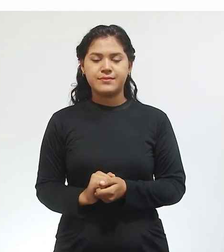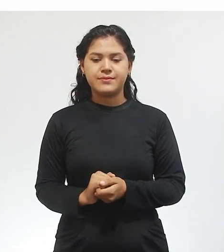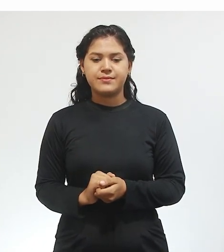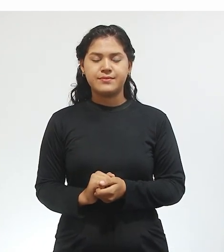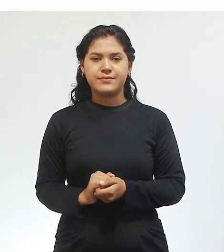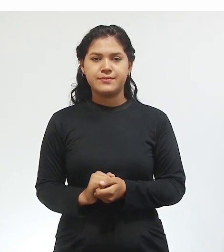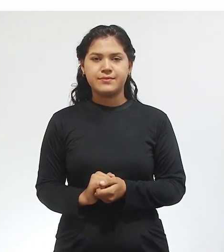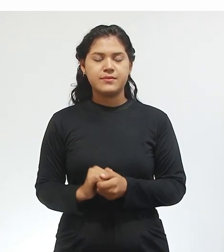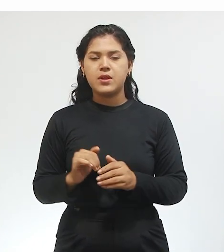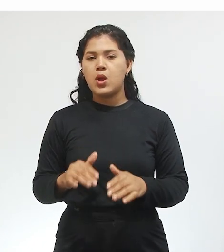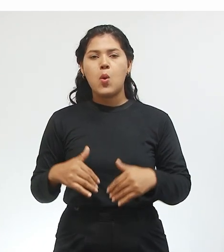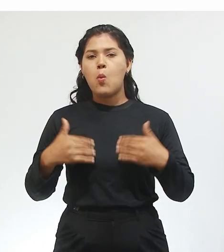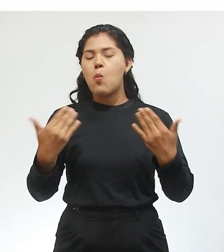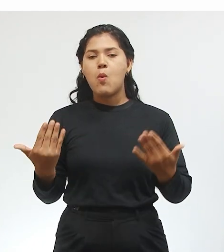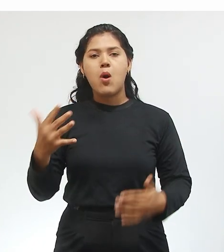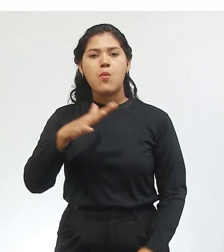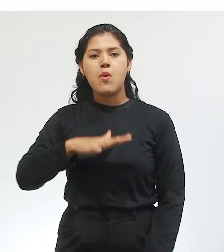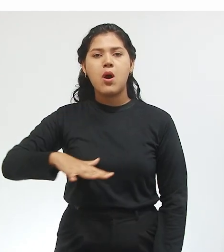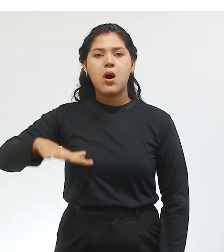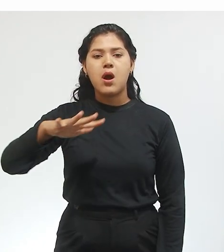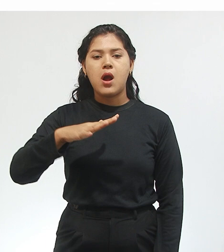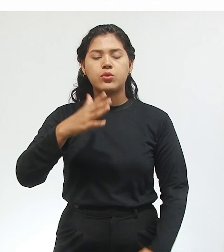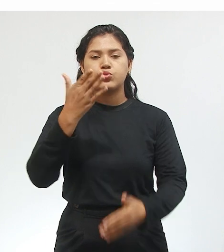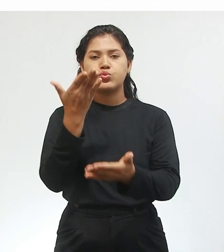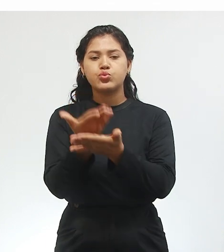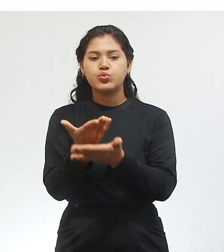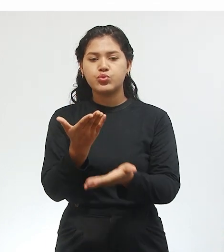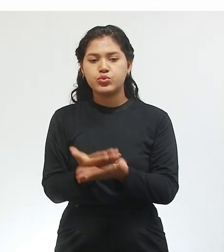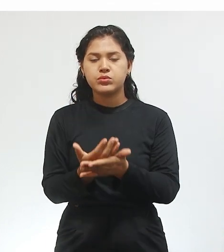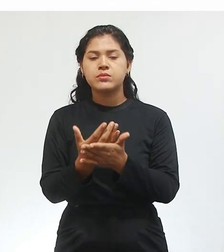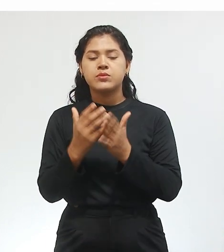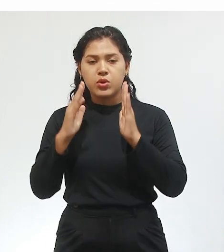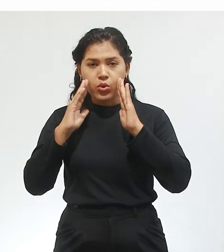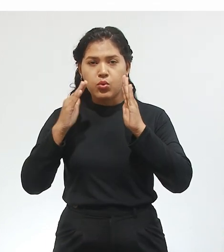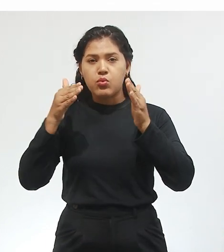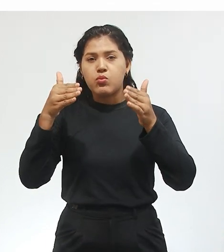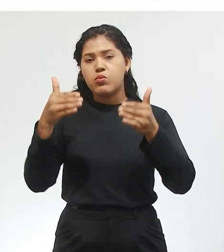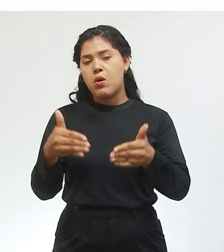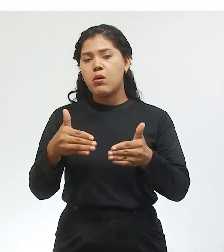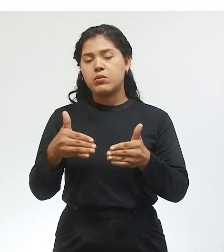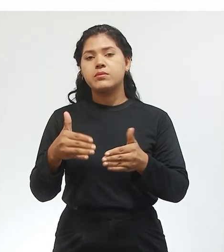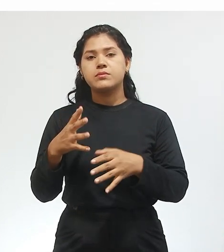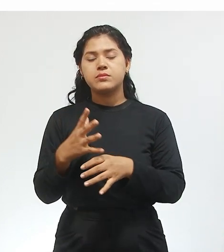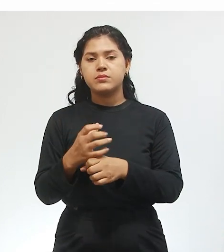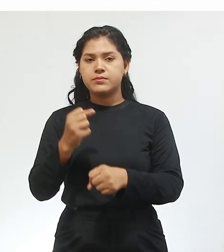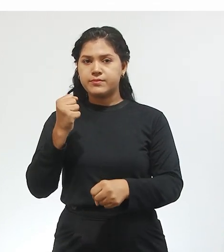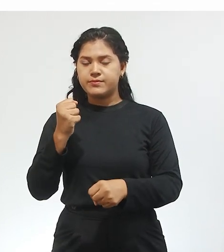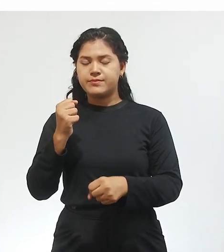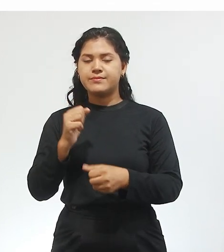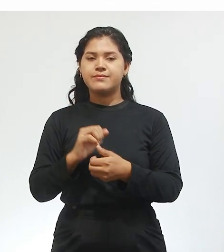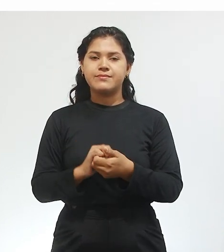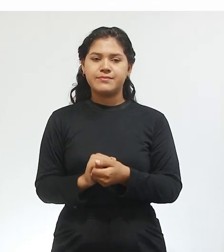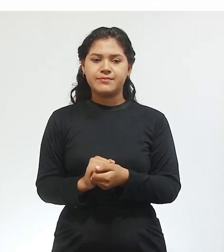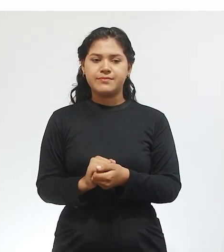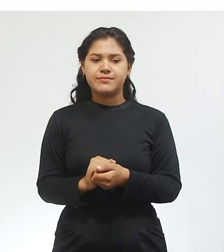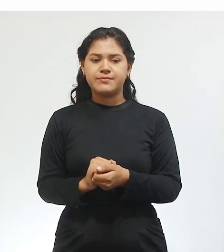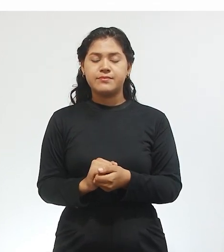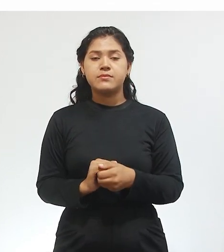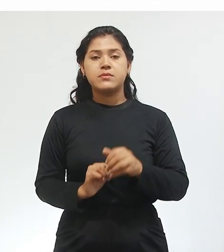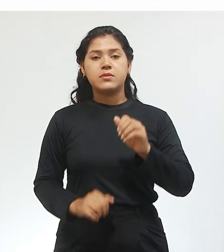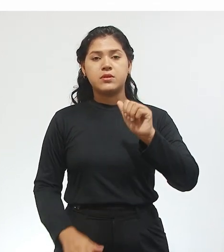Qual seria o campo de aplicação da contabilidade? Temos a